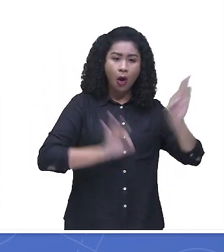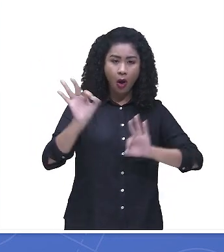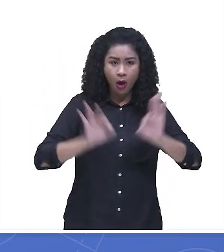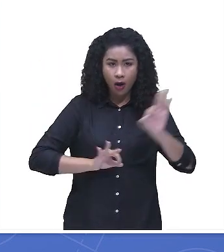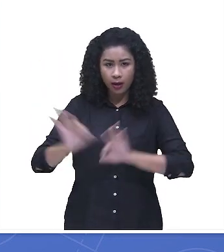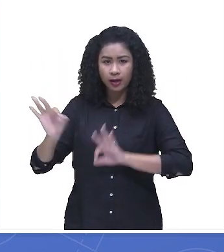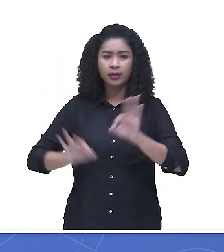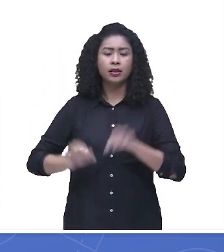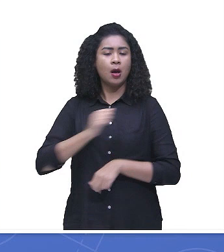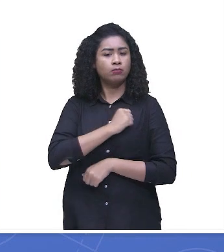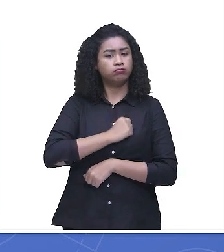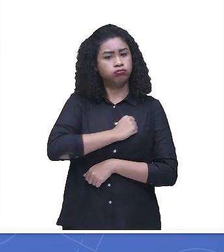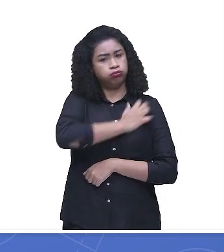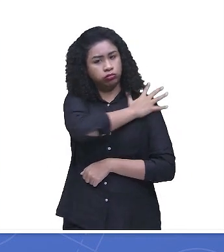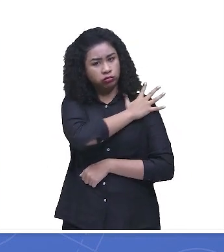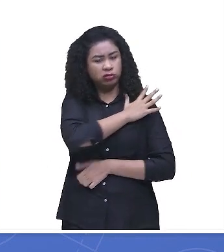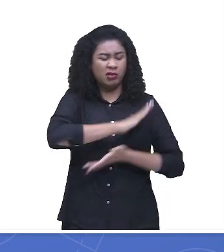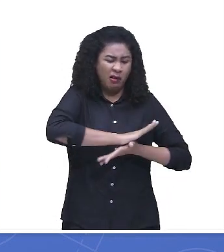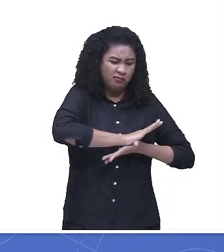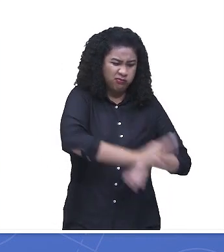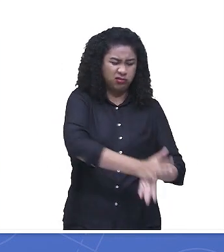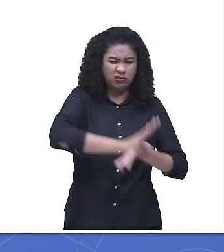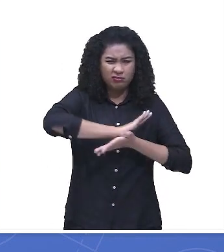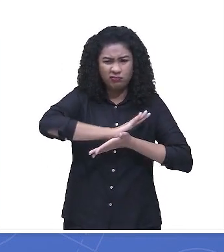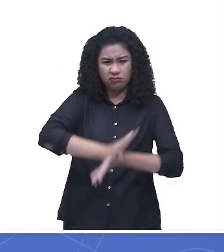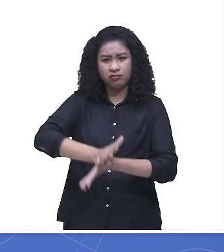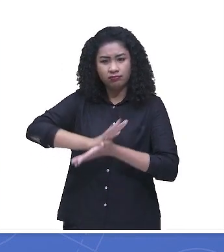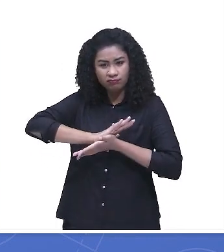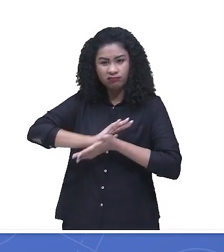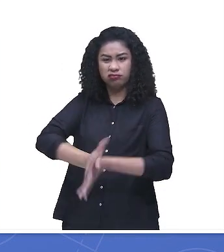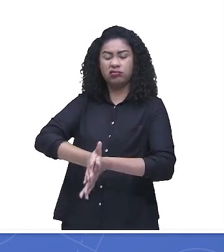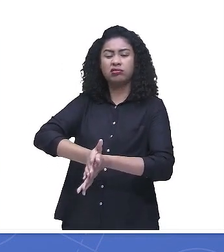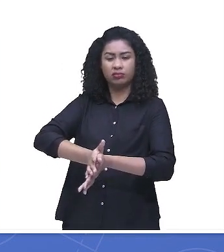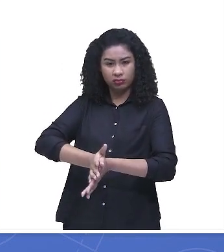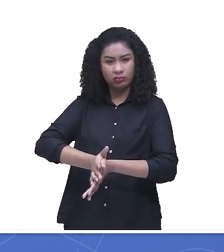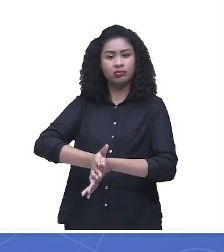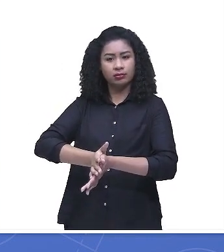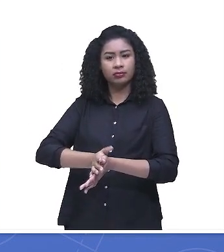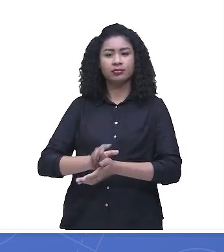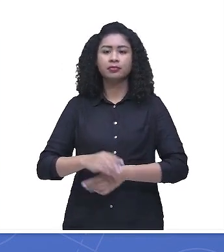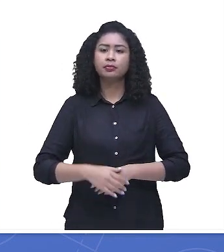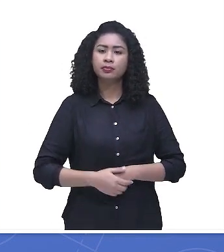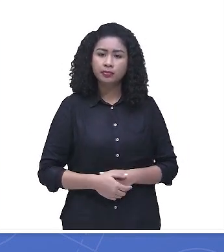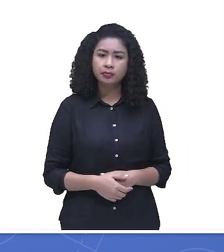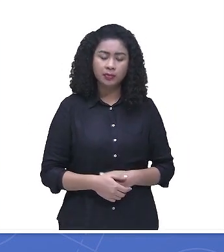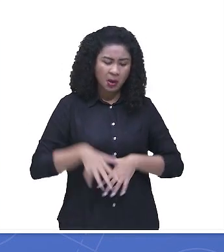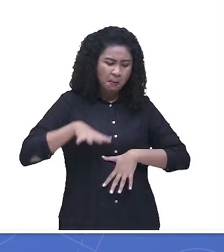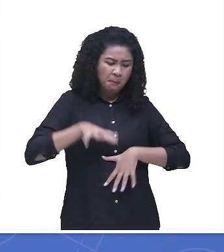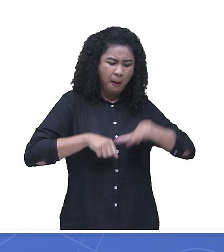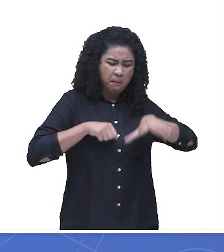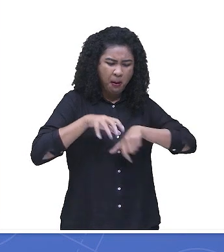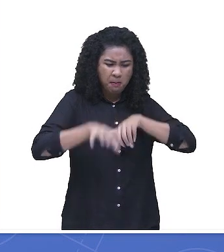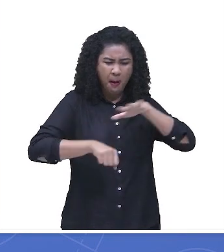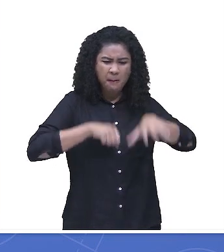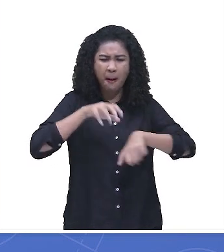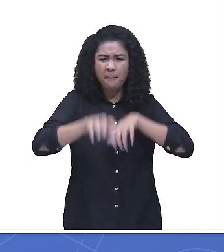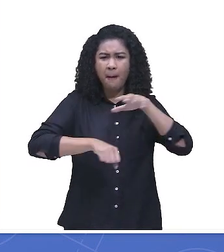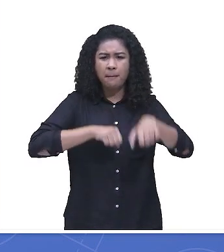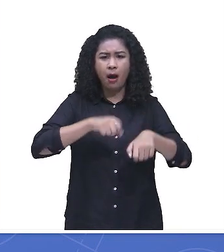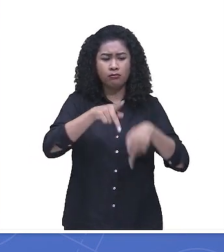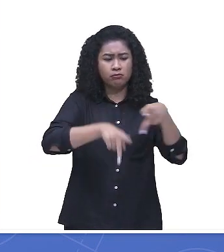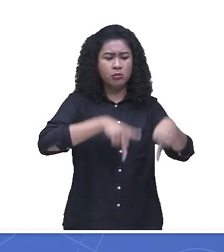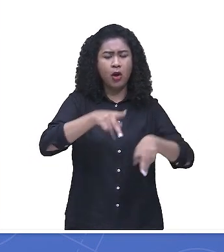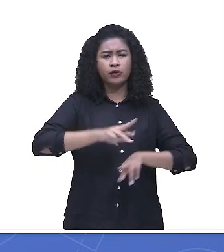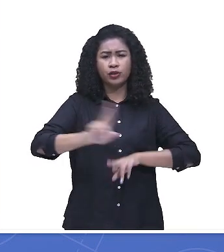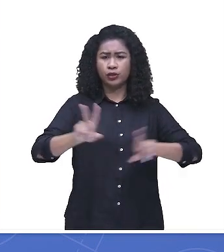do militarismo, que era a atitude deles com essa crueldade em conquistar outros povos. Inclusive, gente, são eles que